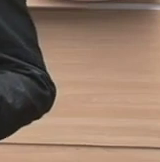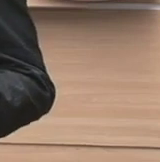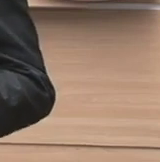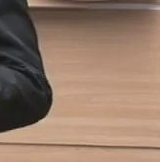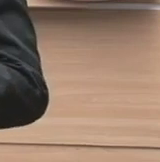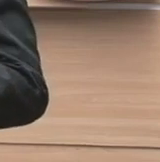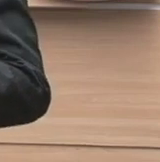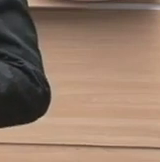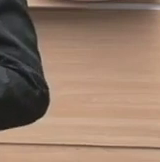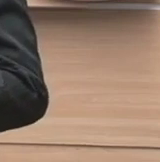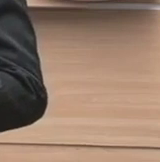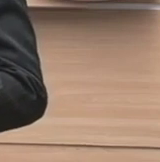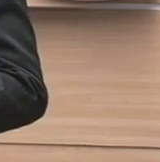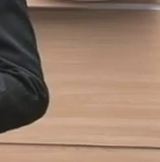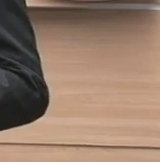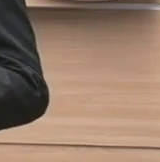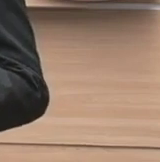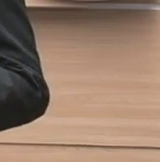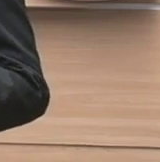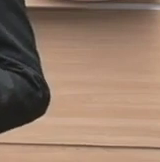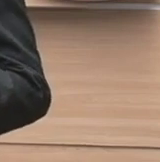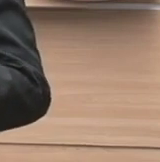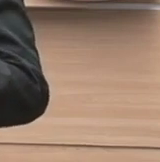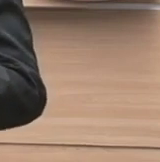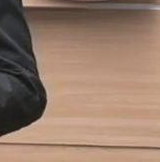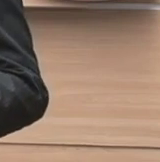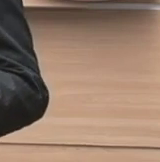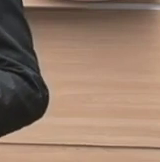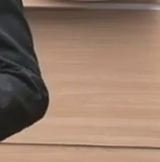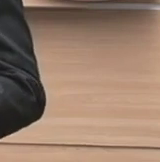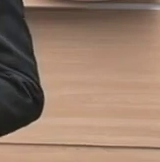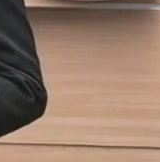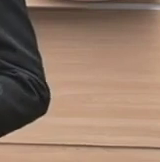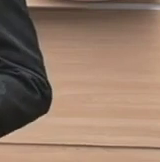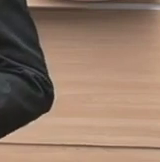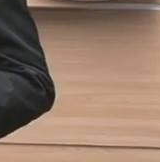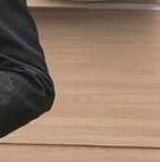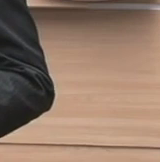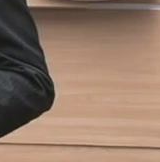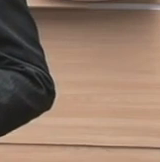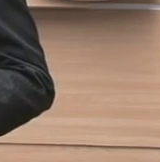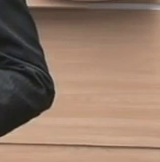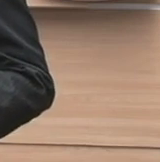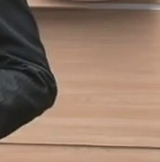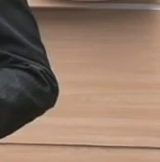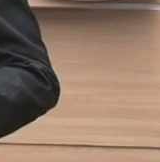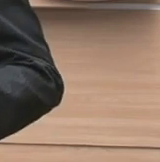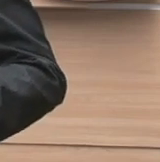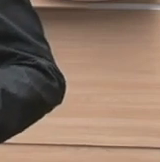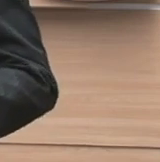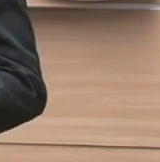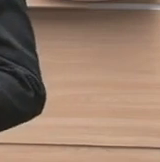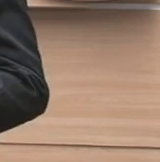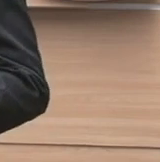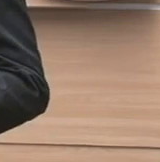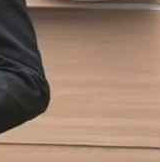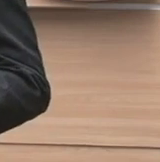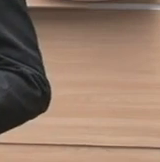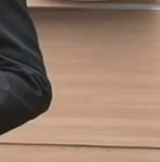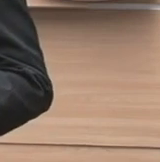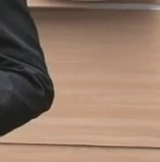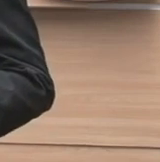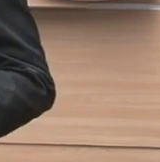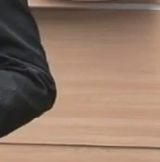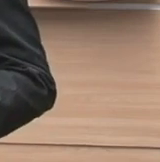O incêndio que destruiu dezenas de palafitas na Bacia do Pina e a política habitacional do município foram debatidos em